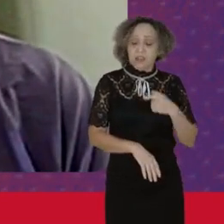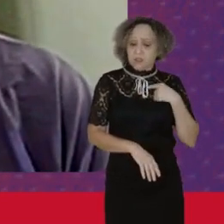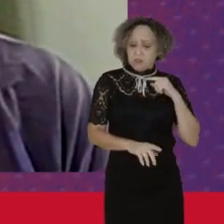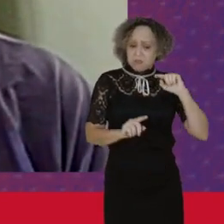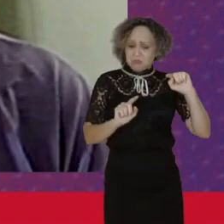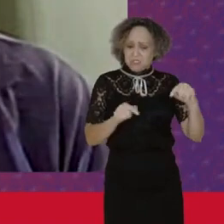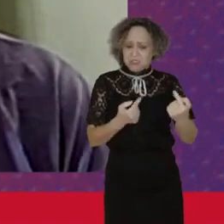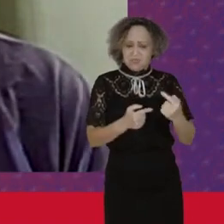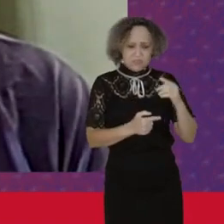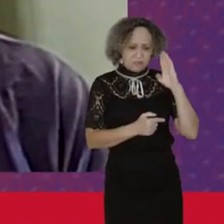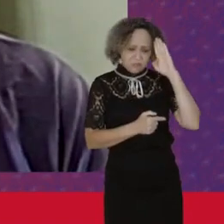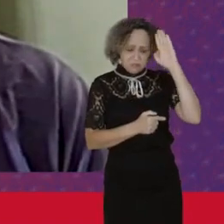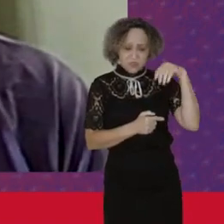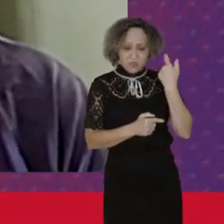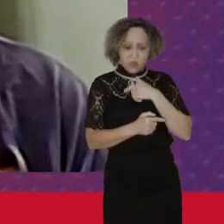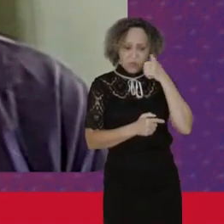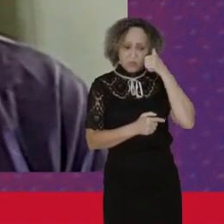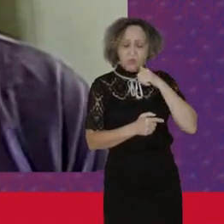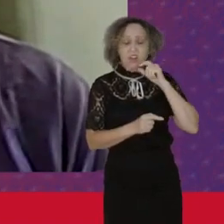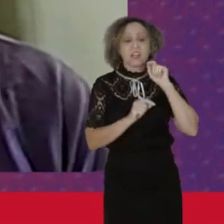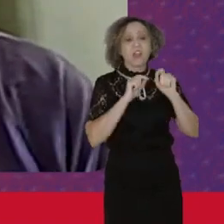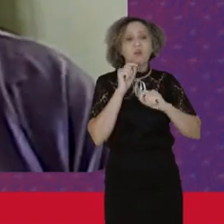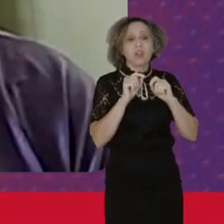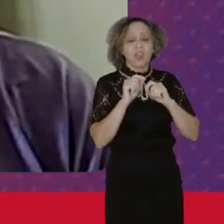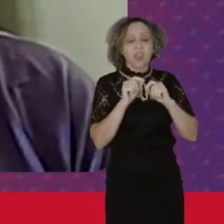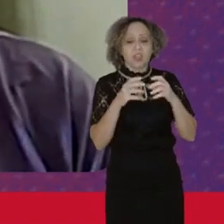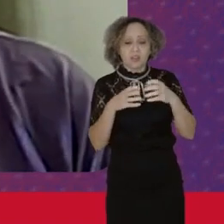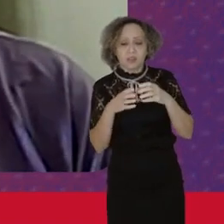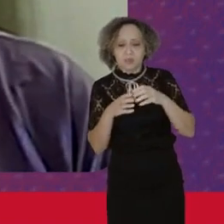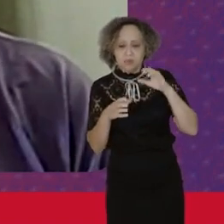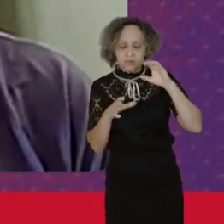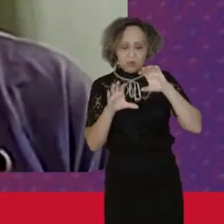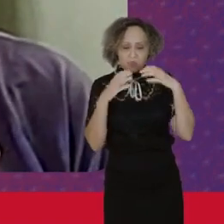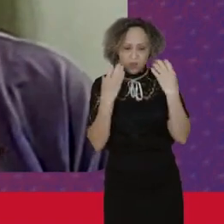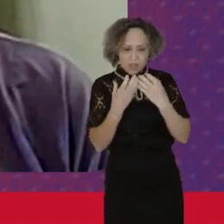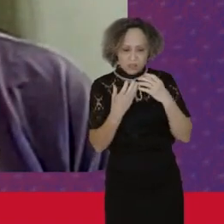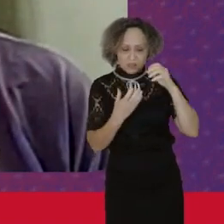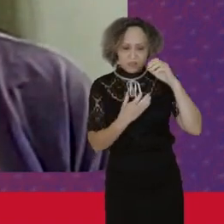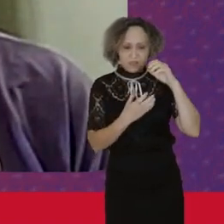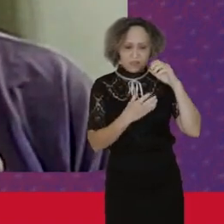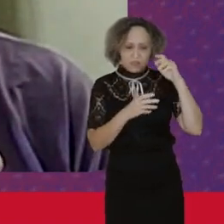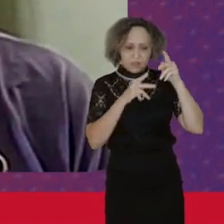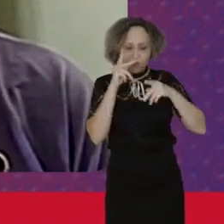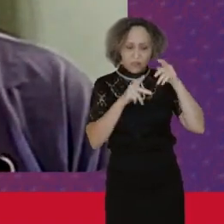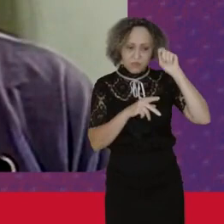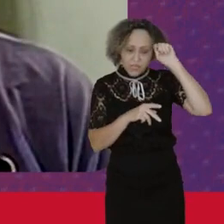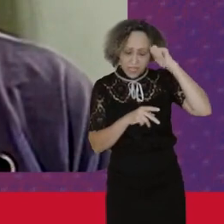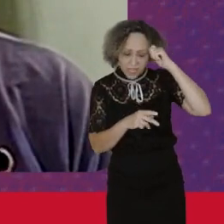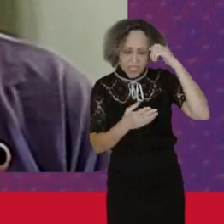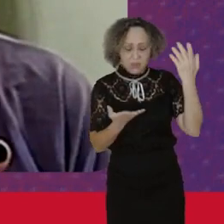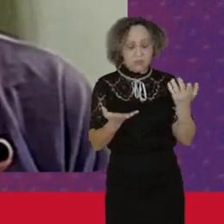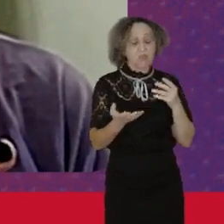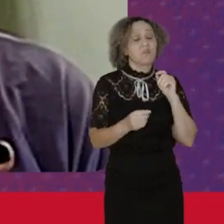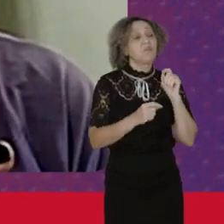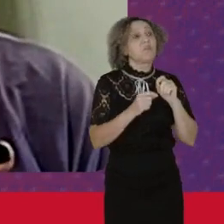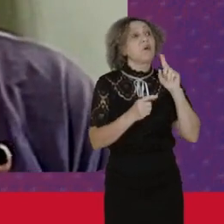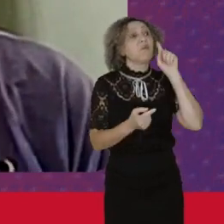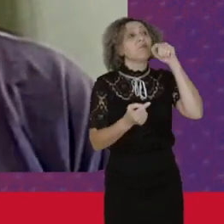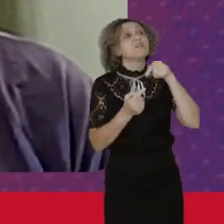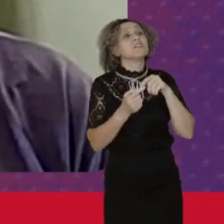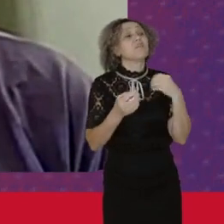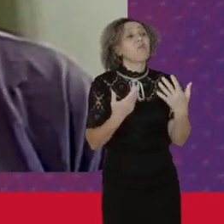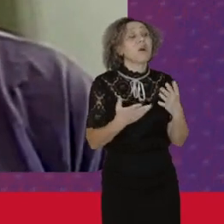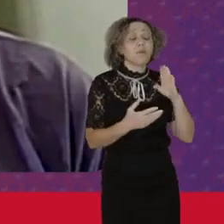classe trabalhadora, população negra nesse momento sobretudo, né, a derrubada desse governo